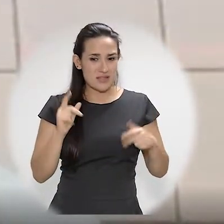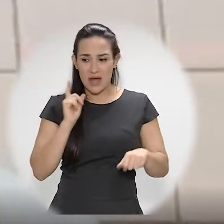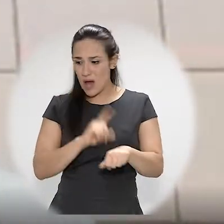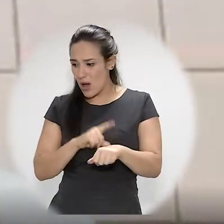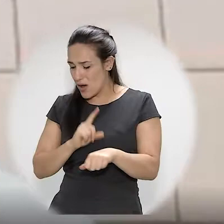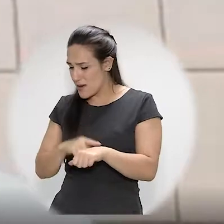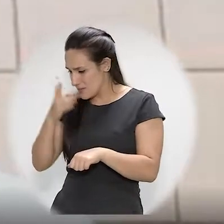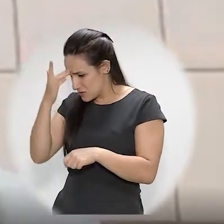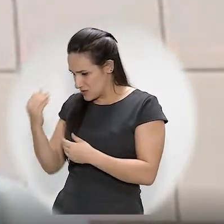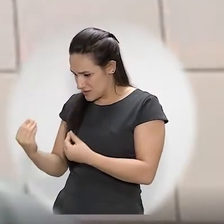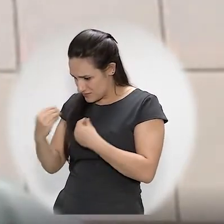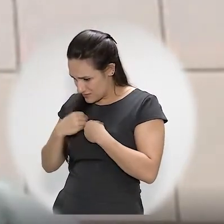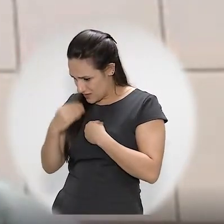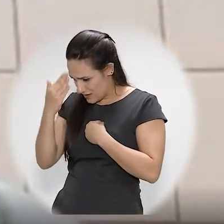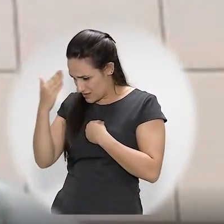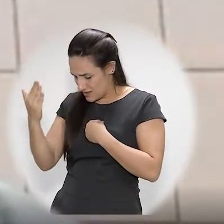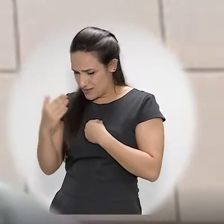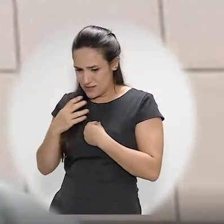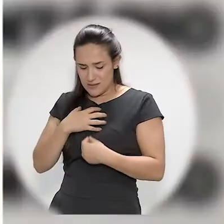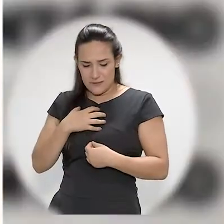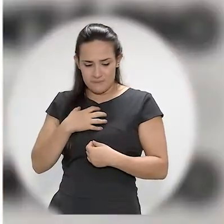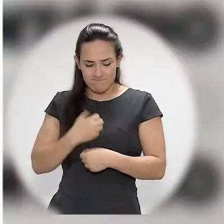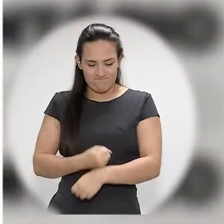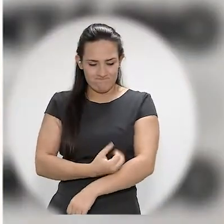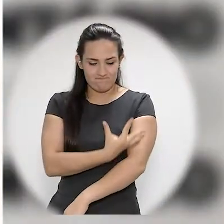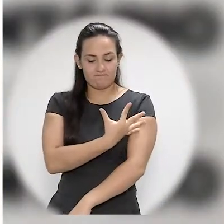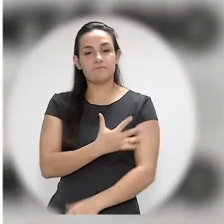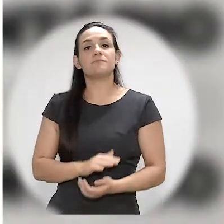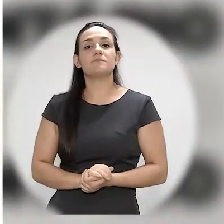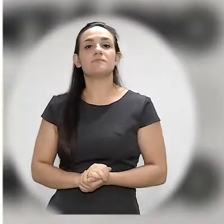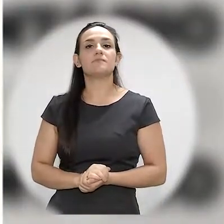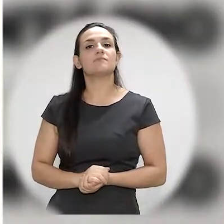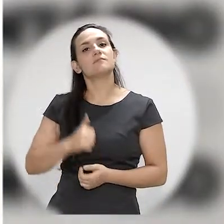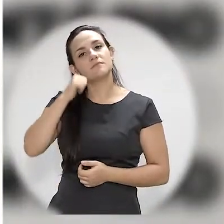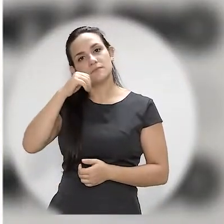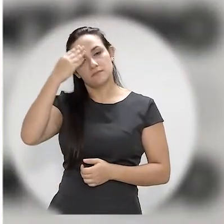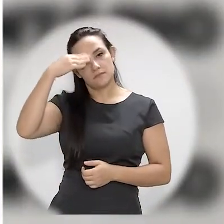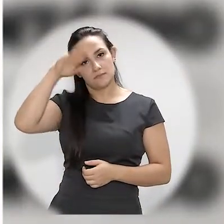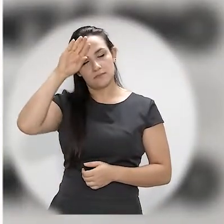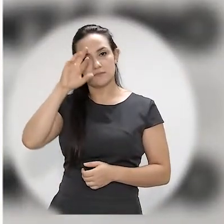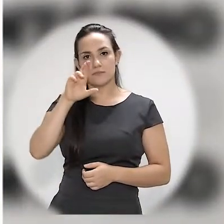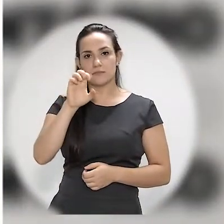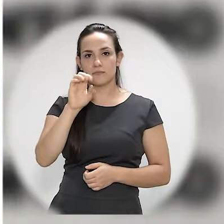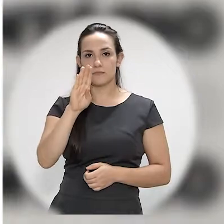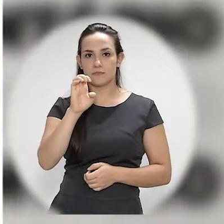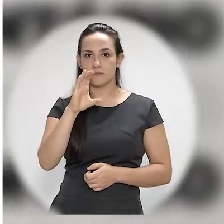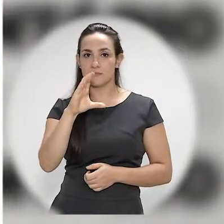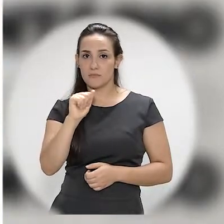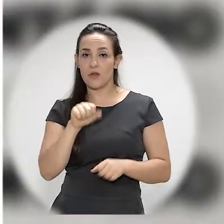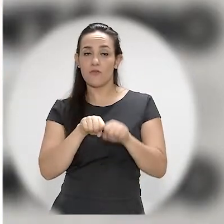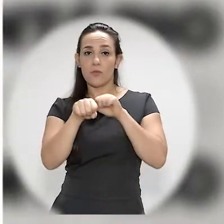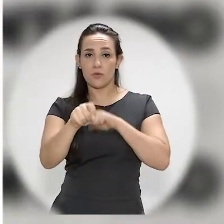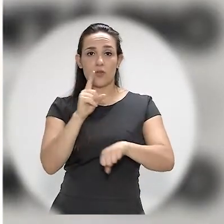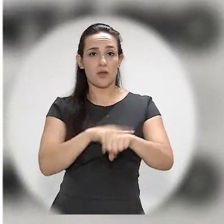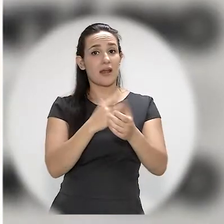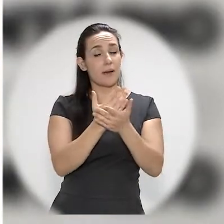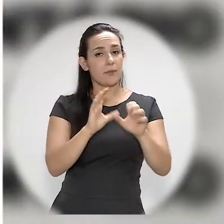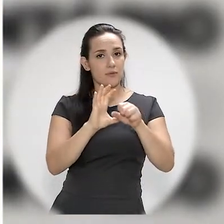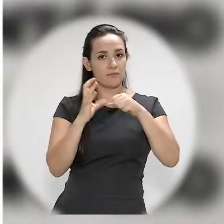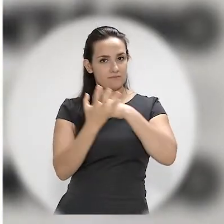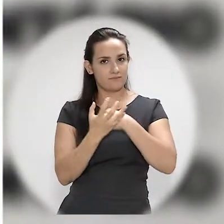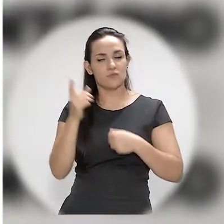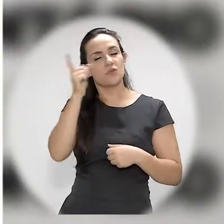cartinha delas, né? Foi reconfortante. A enfermeira Rebeca se formou no início da pandemia. Convive com o estresse dessa